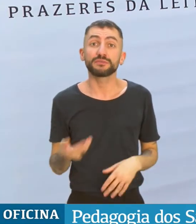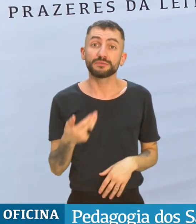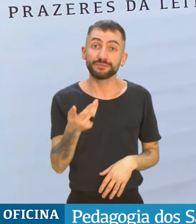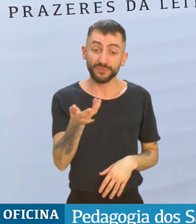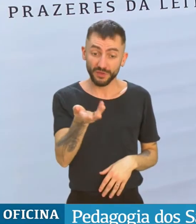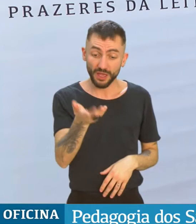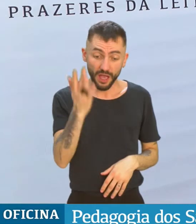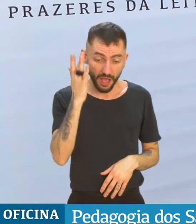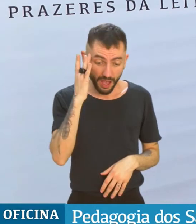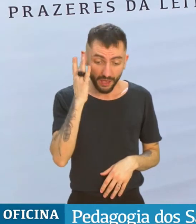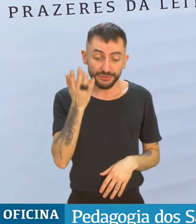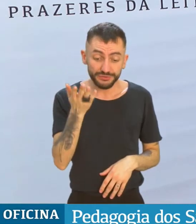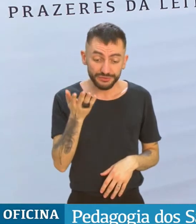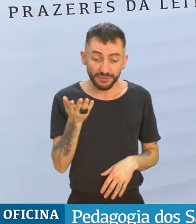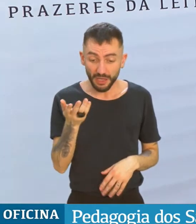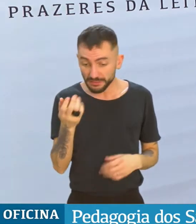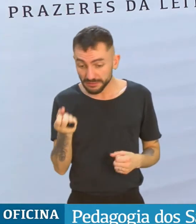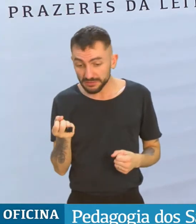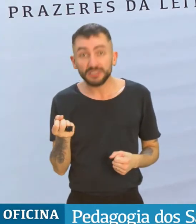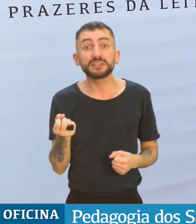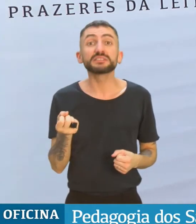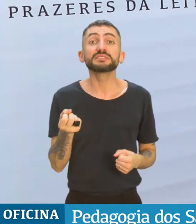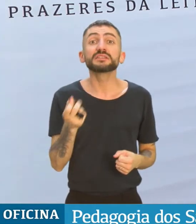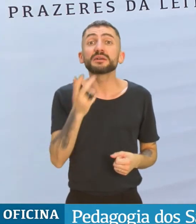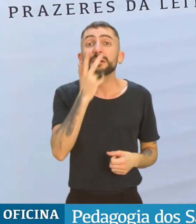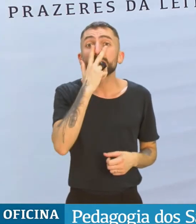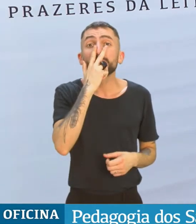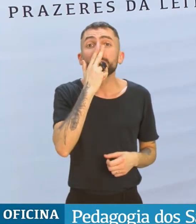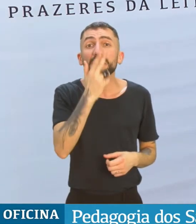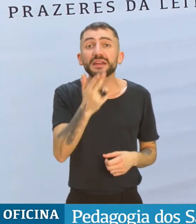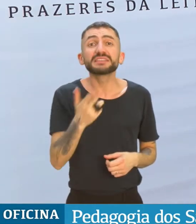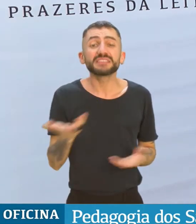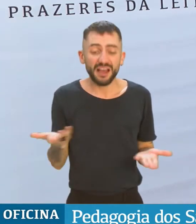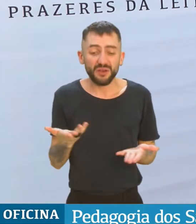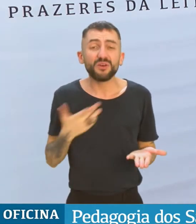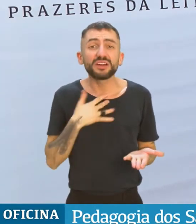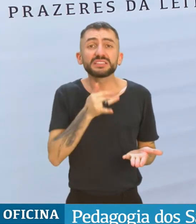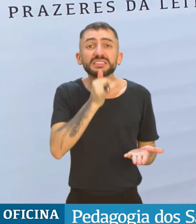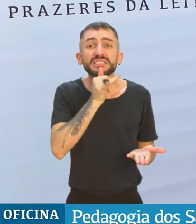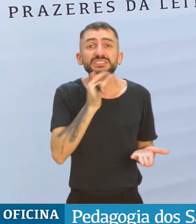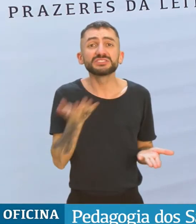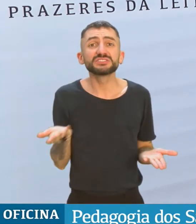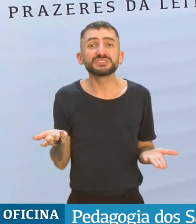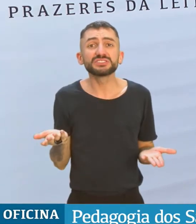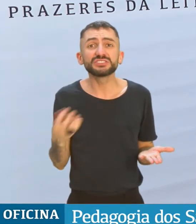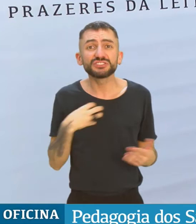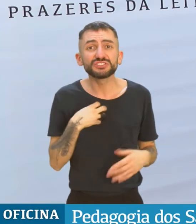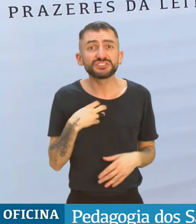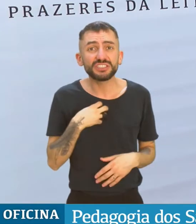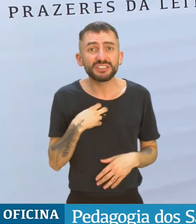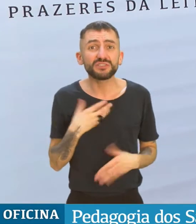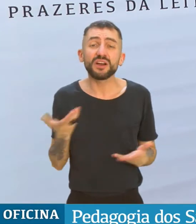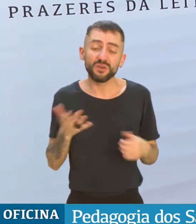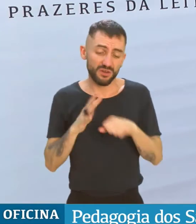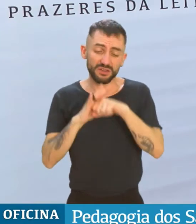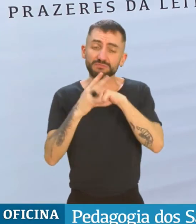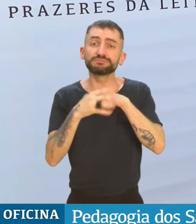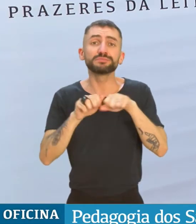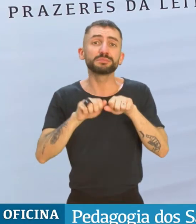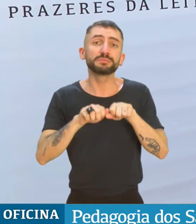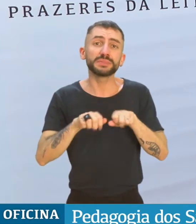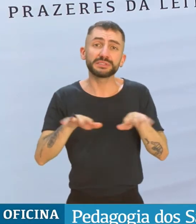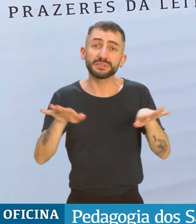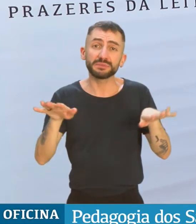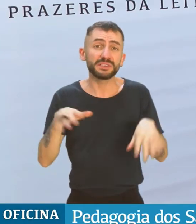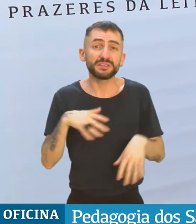num tom de voz que é o tom de voz dos nossos tempos, se a gente for pensar. Porque a gente está nessa pandemia,